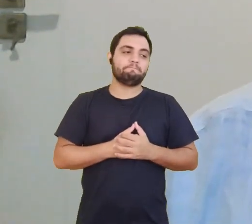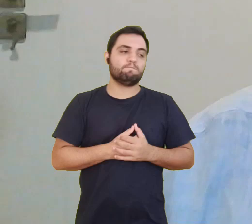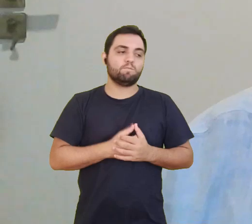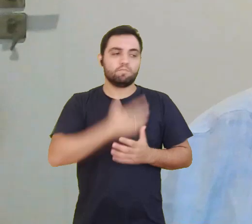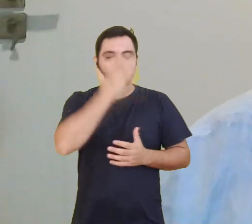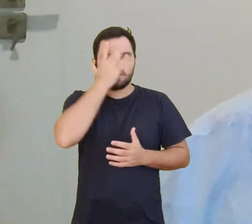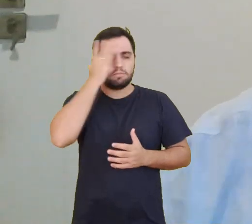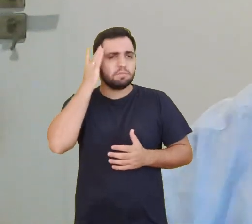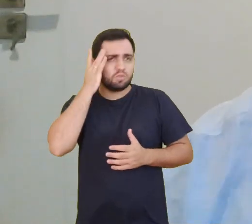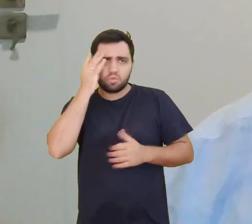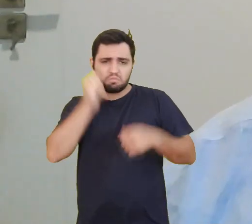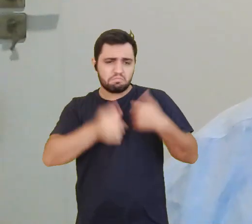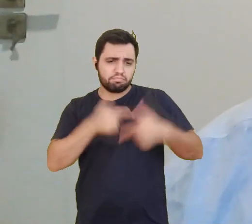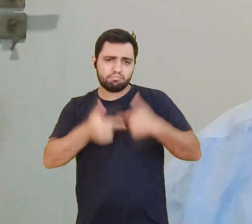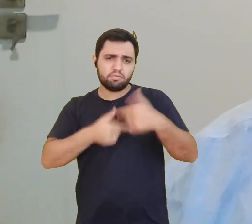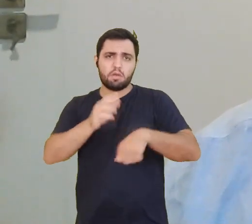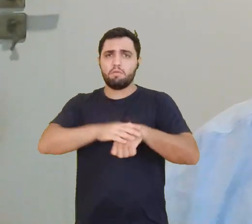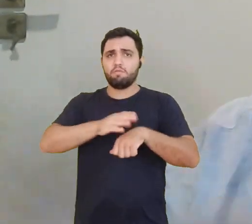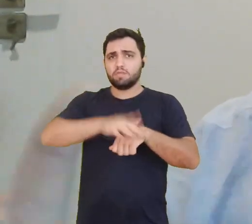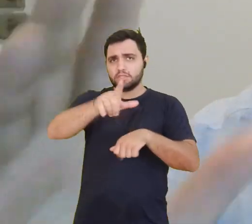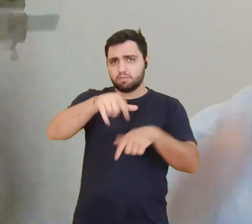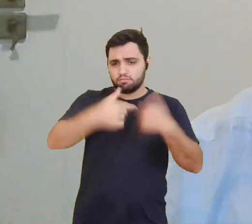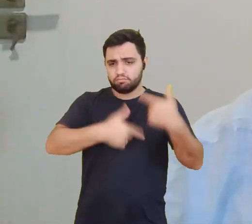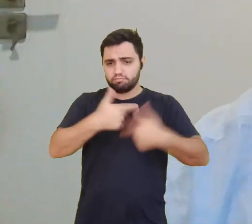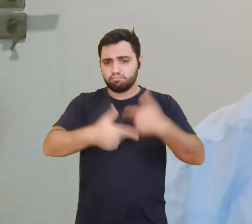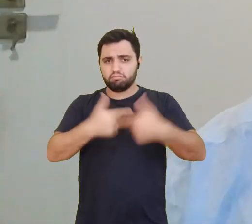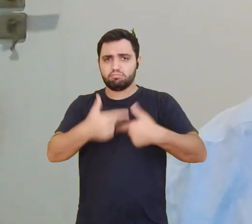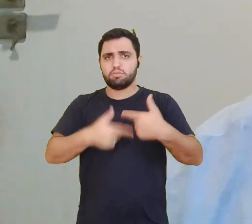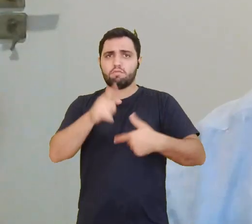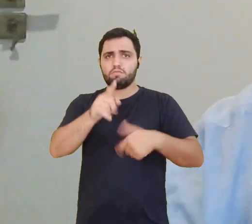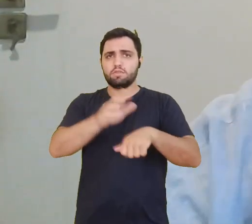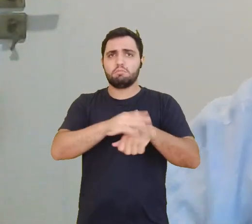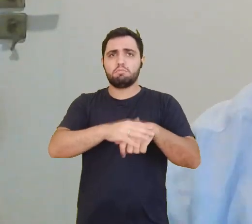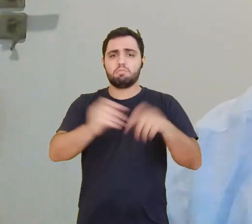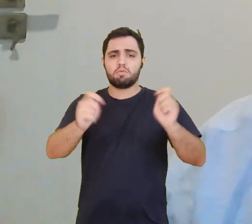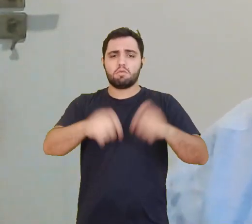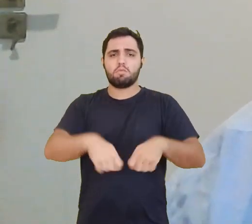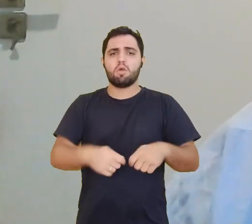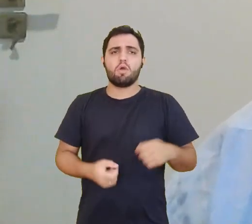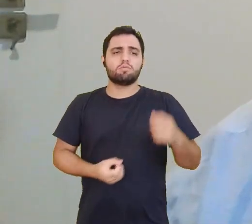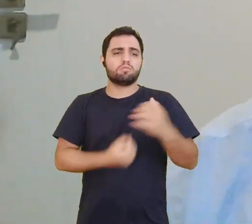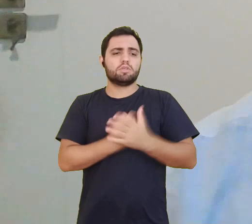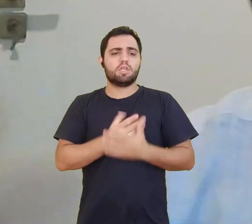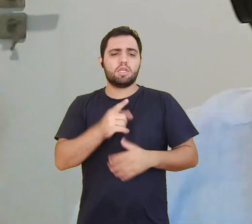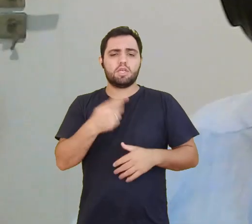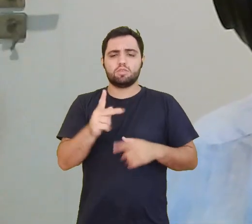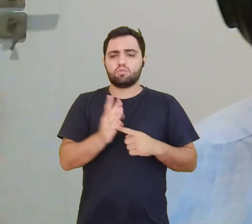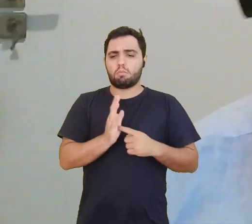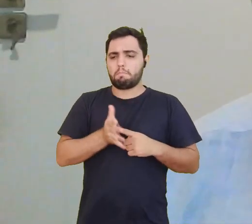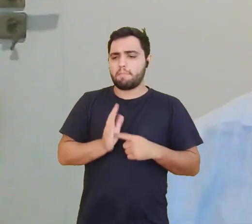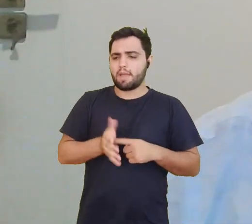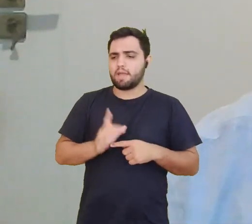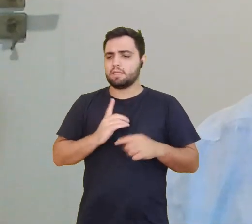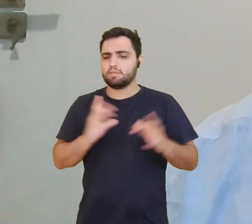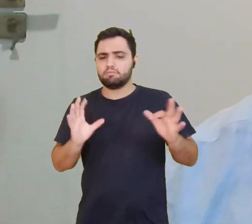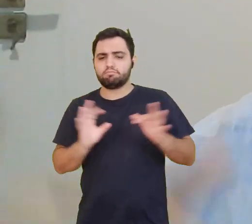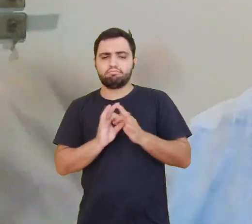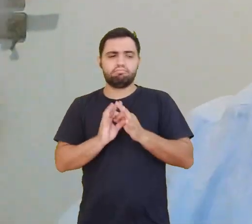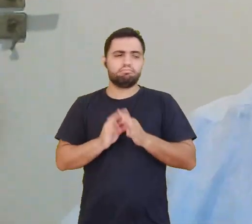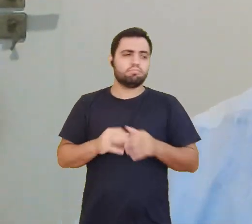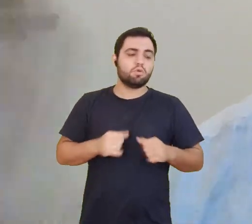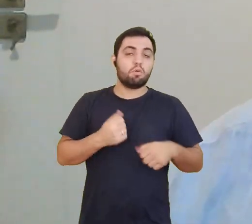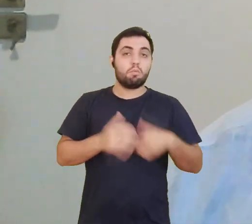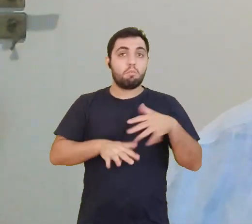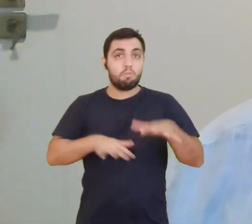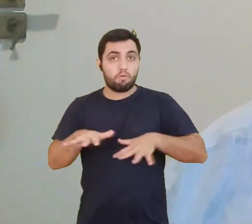fazem as coisas, né? Faça você mesmo. Não deixe as pessoas, faça você mesmo. Monte aqui seu equipamento, faça a conexão. Esse movimento Maker é